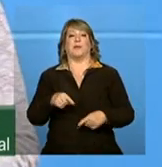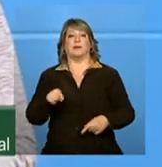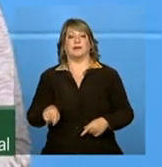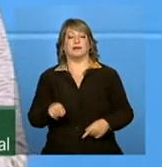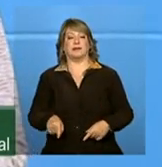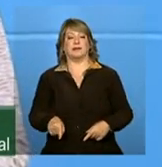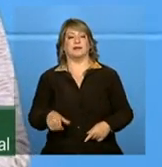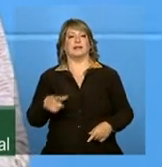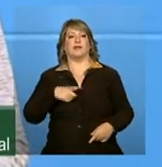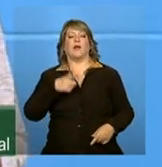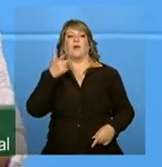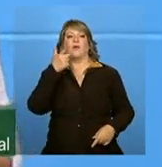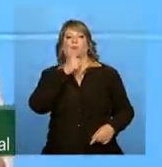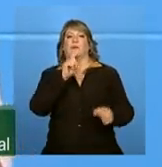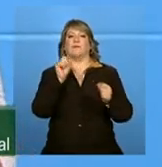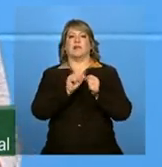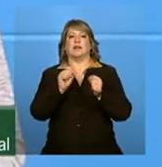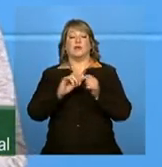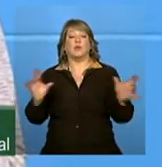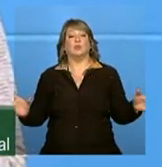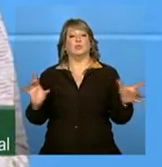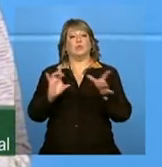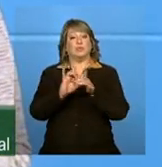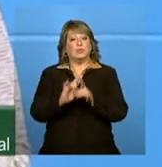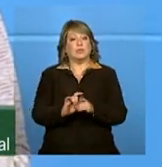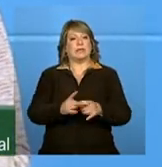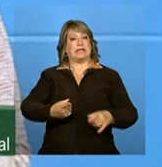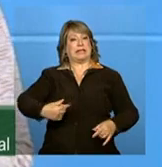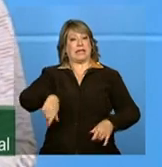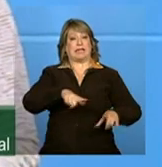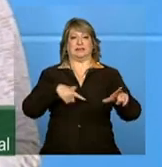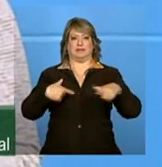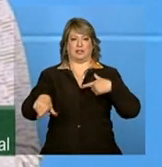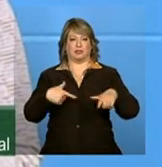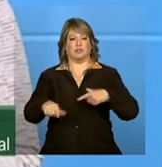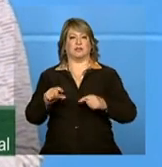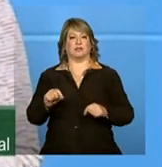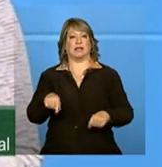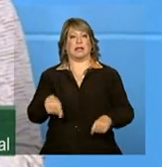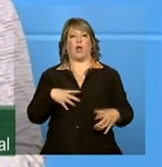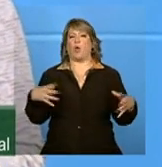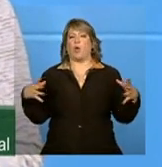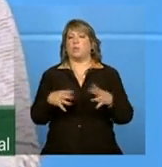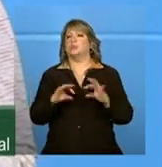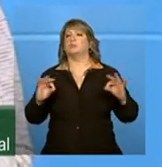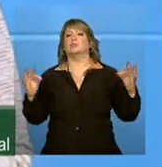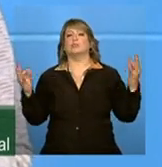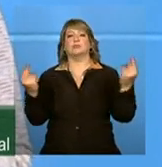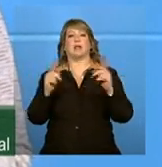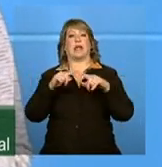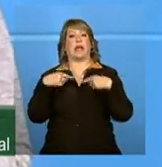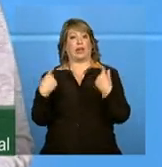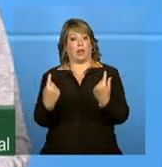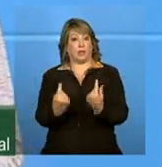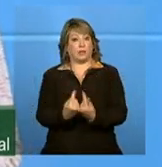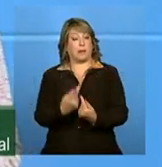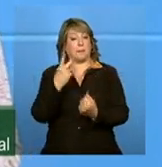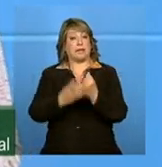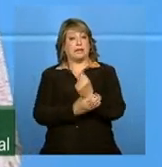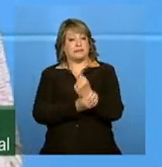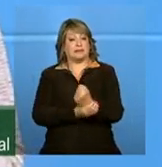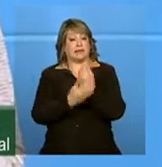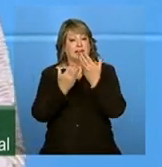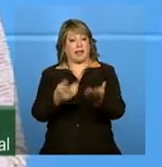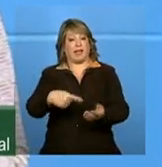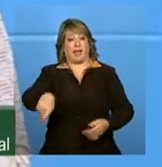a consecução conjunta dessas ações. Ou seja, a comunidade inteira se reuniu para assegurar que essas